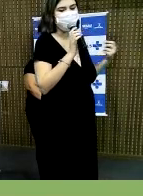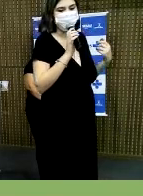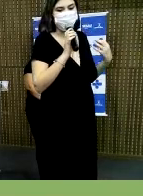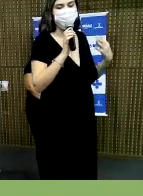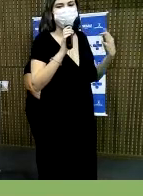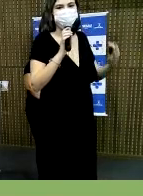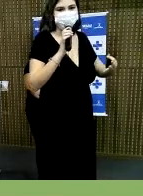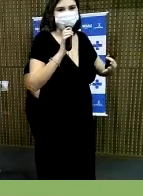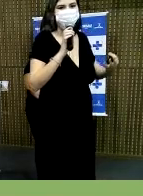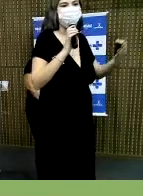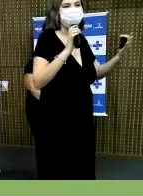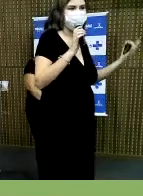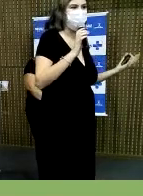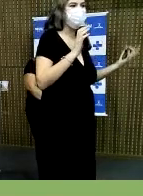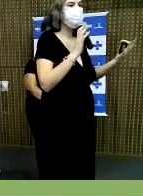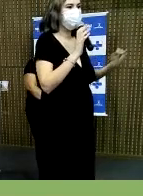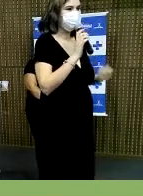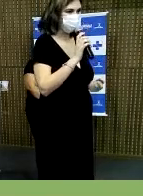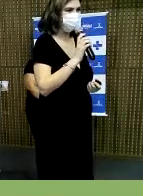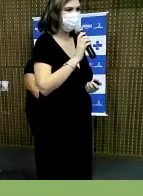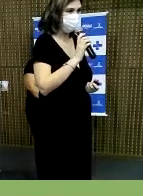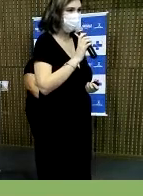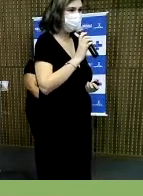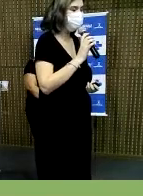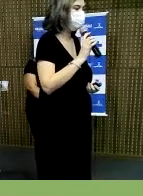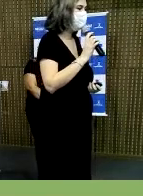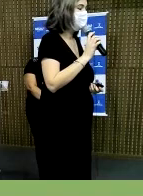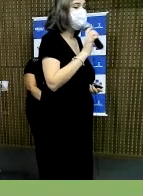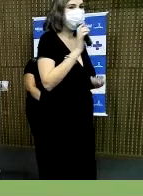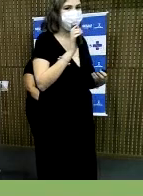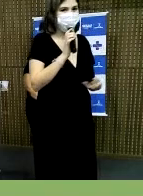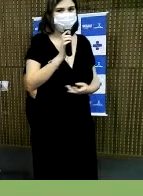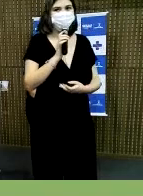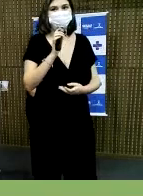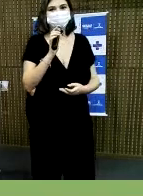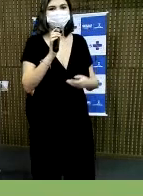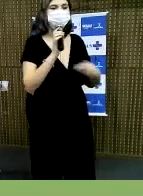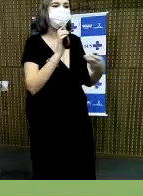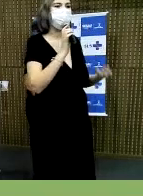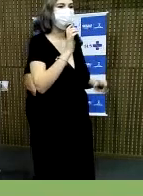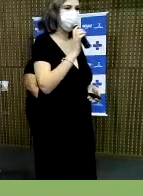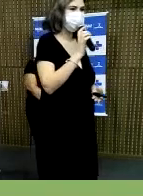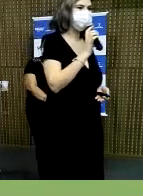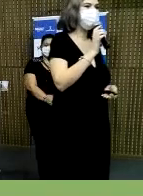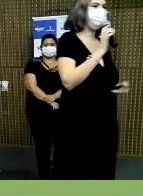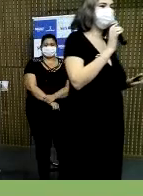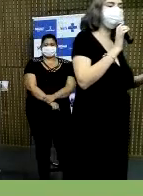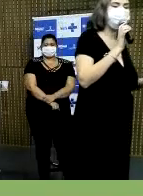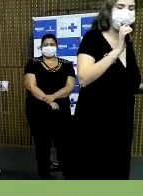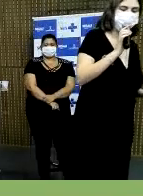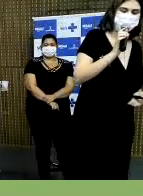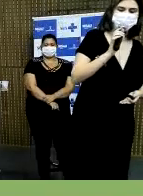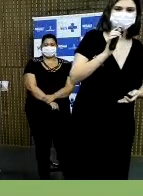aquela cultura mais do médico do que do profissional enfermeiro, e, de fato, eu preciso justificar para vocês que, como eu